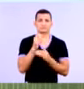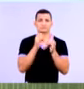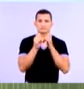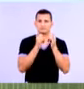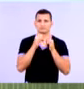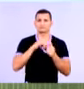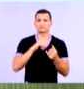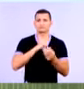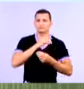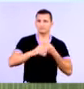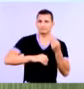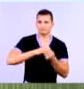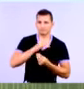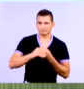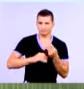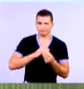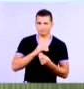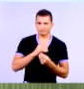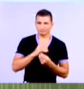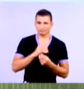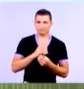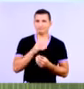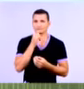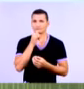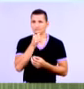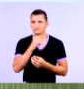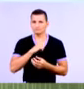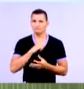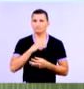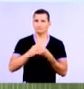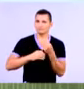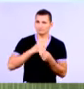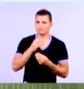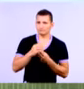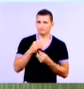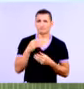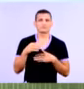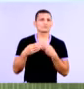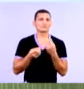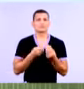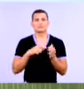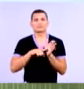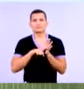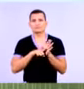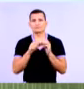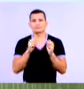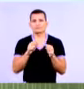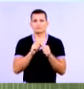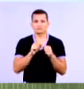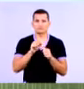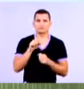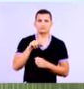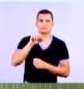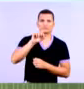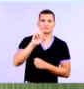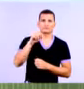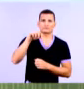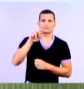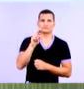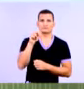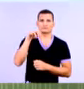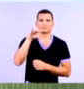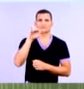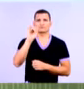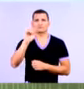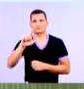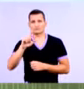forma desordenadas, né? Se ela está desordenada, a única busca que eu posso fazer é a sequencial, que é aquela que eu não sei